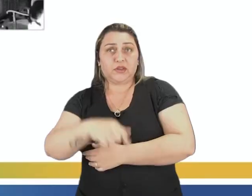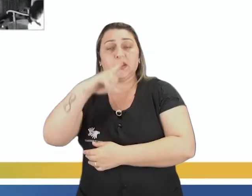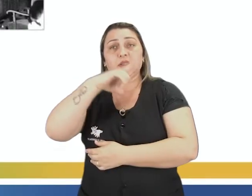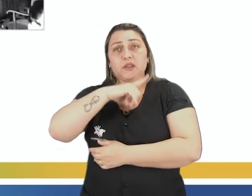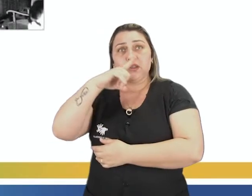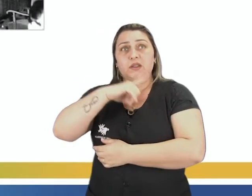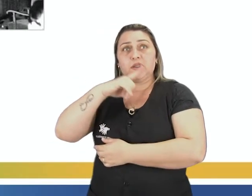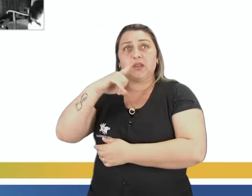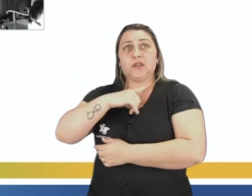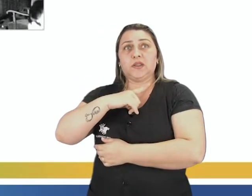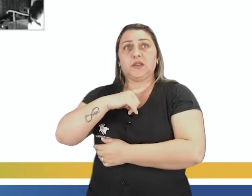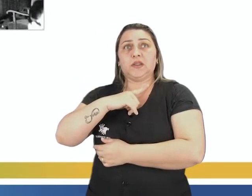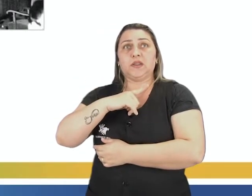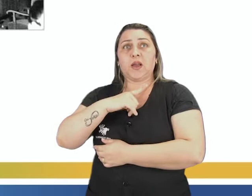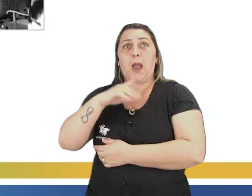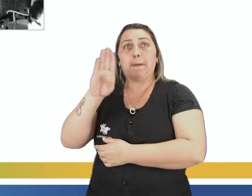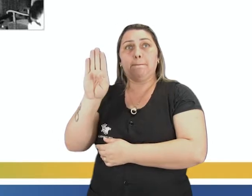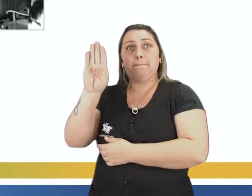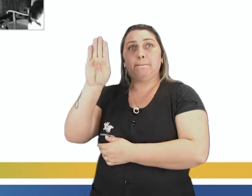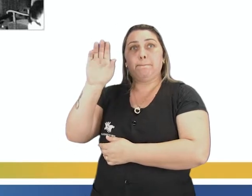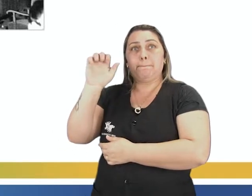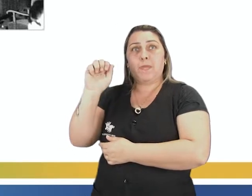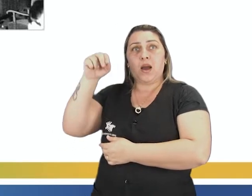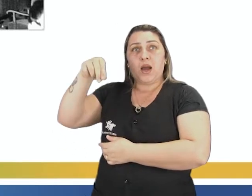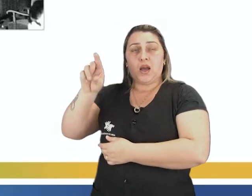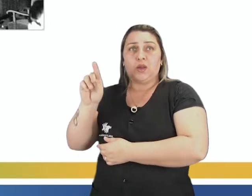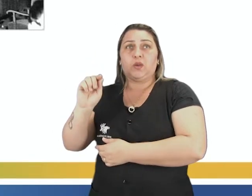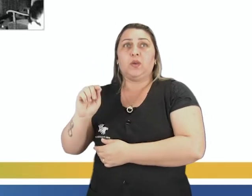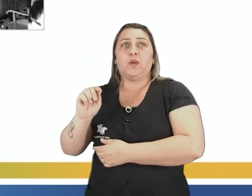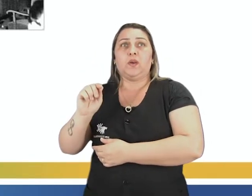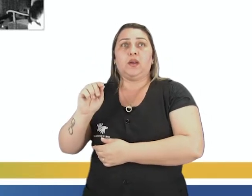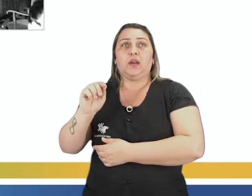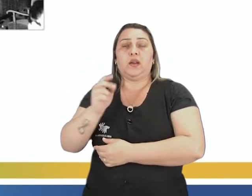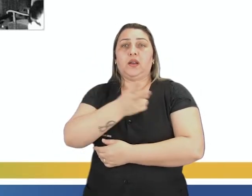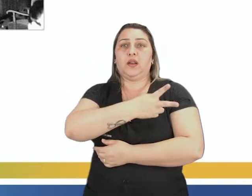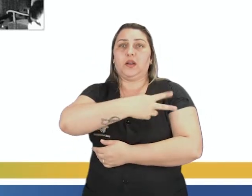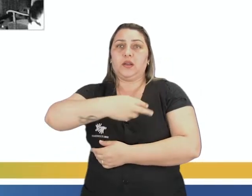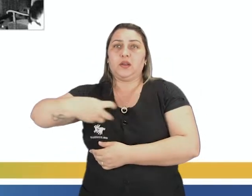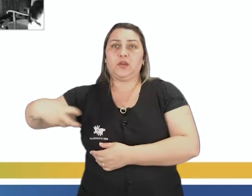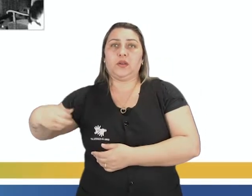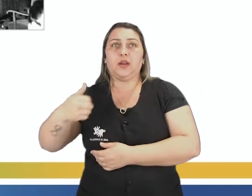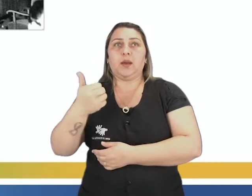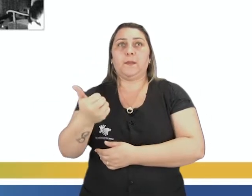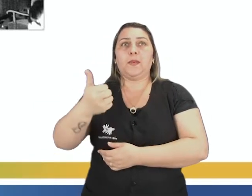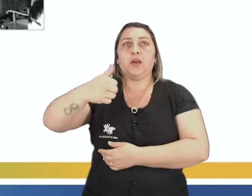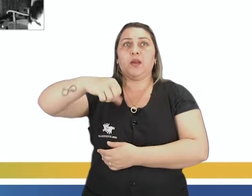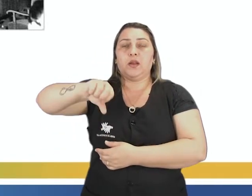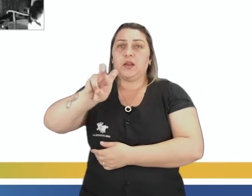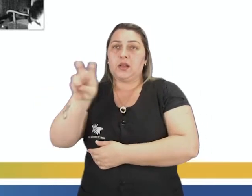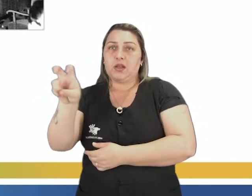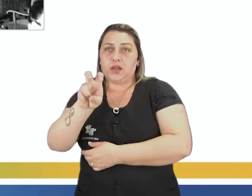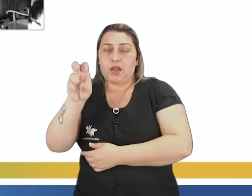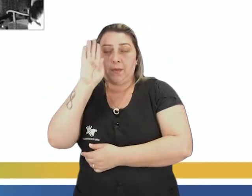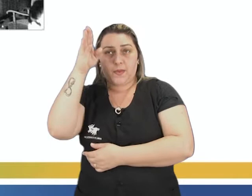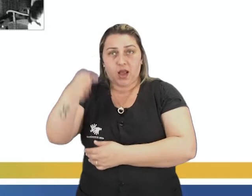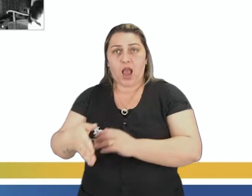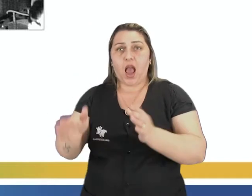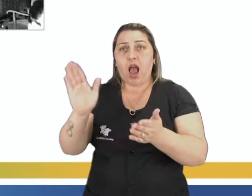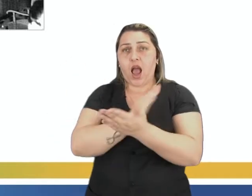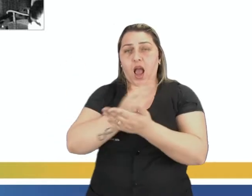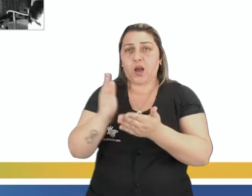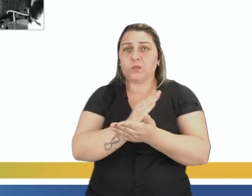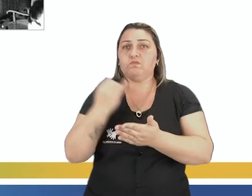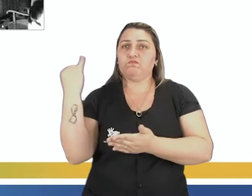temos a Conferência de Bandung, né? Essa foi na Indonésia, em 1955, e ela prevê alguns